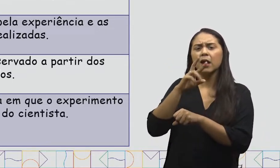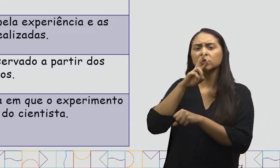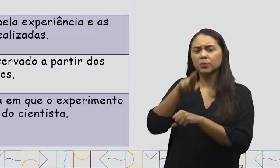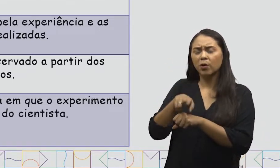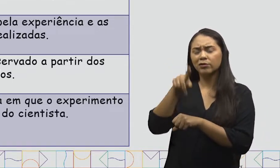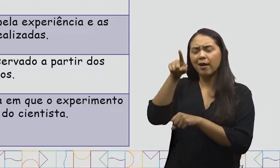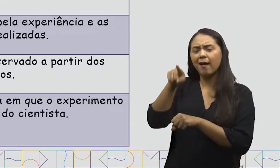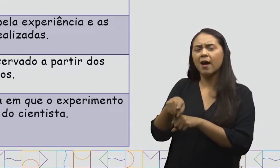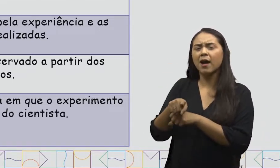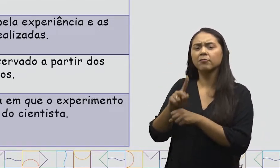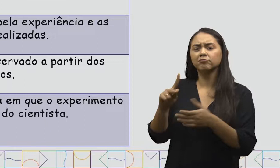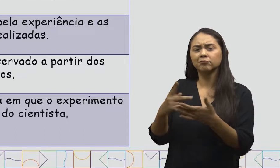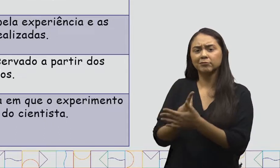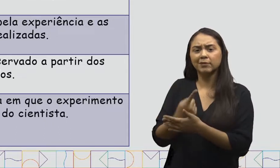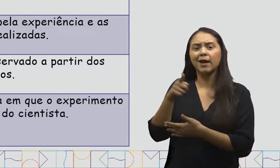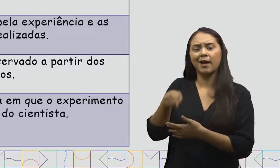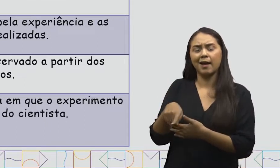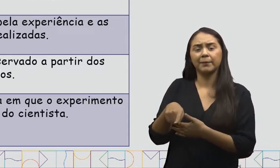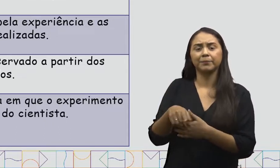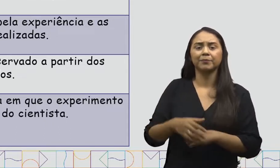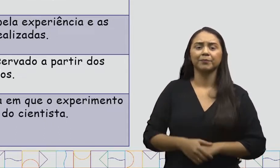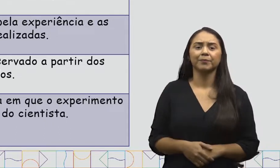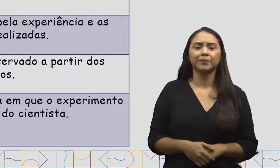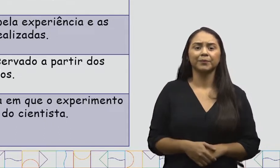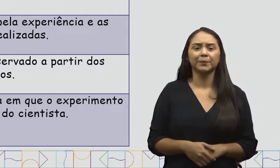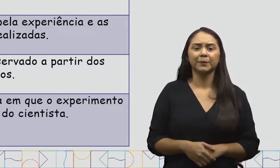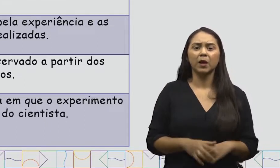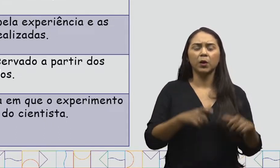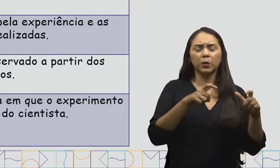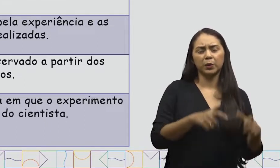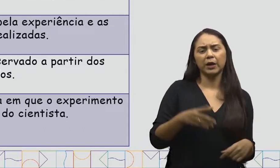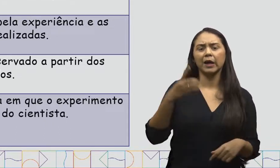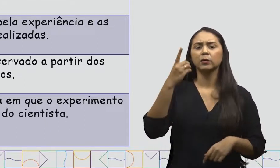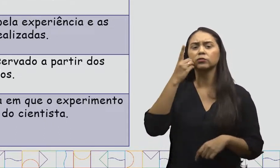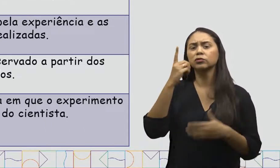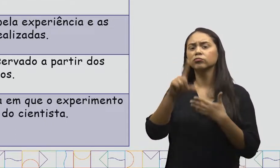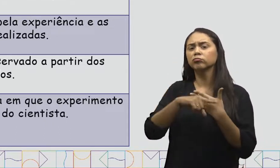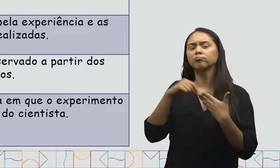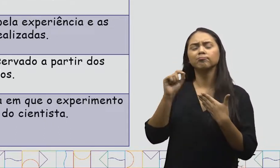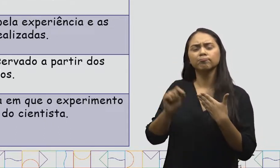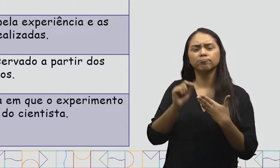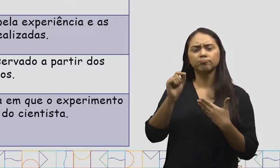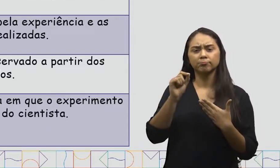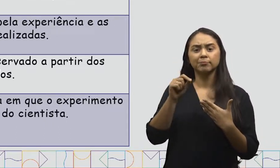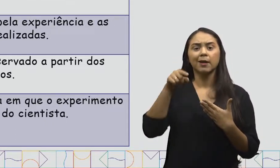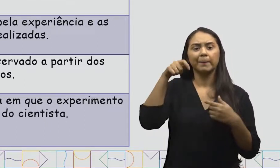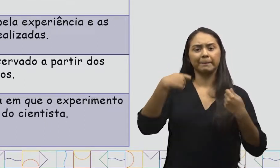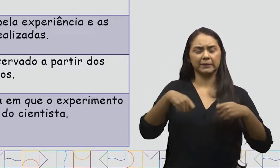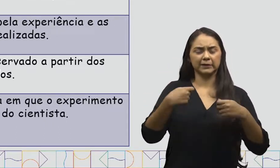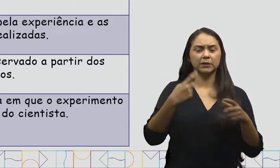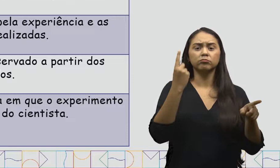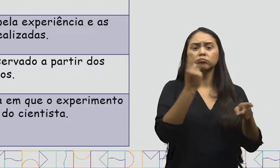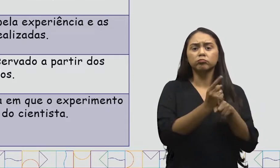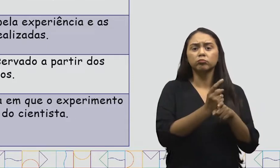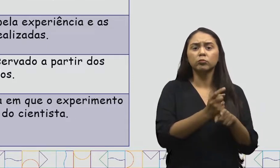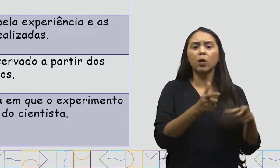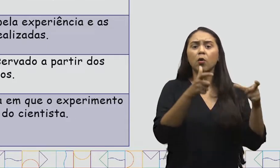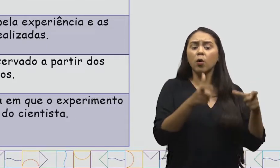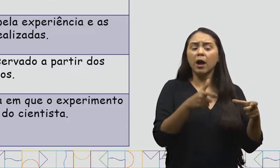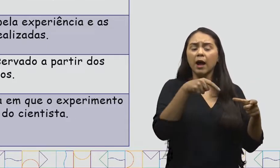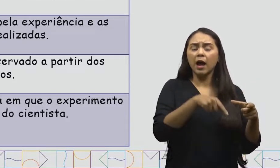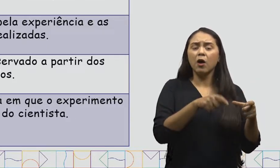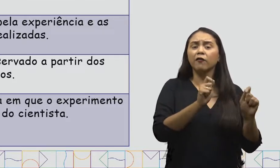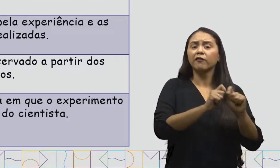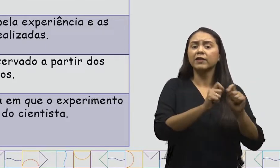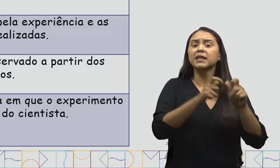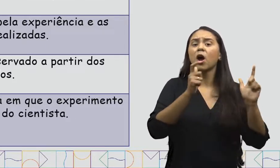experimento. Local, data e autor do experimento. Identificação do local e data em que o